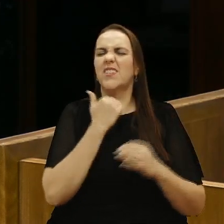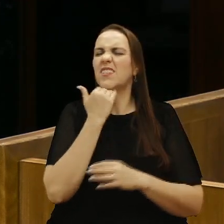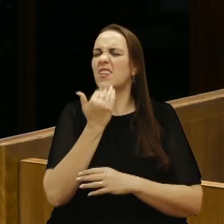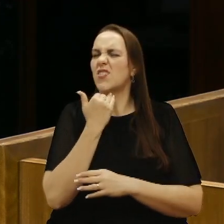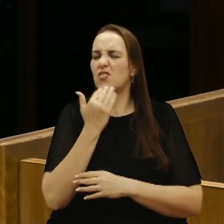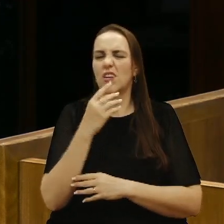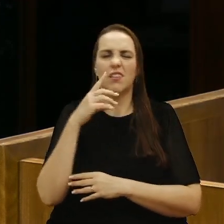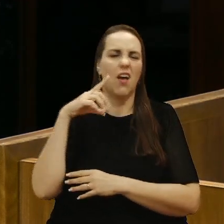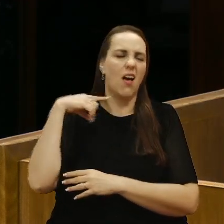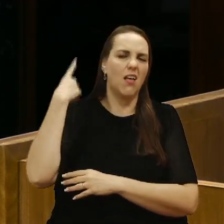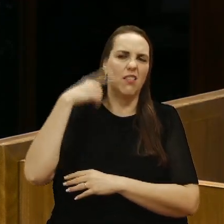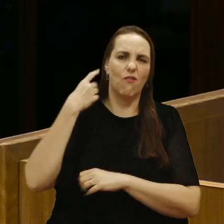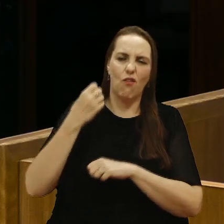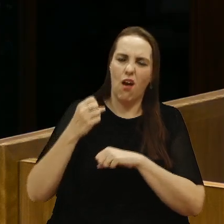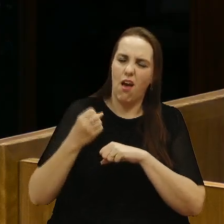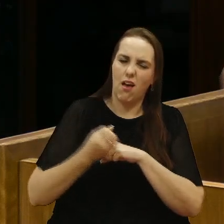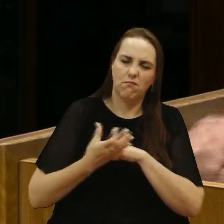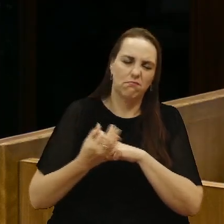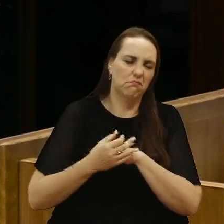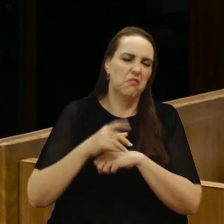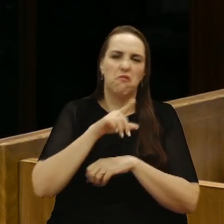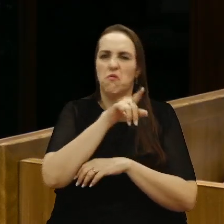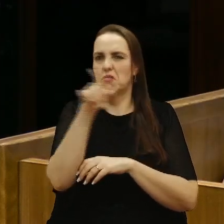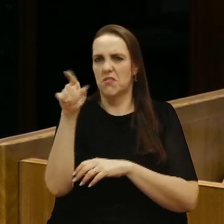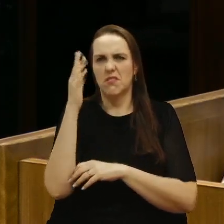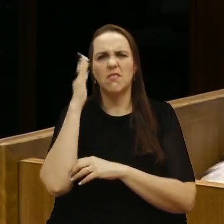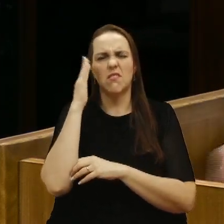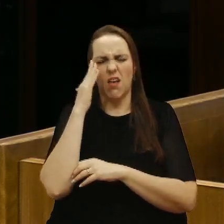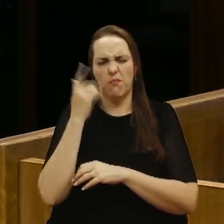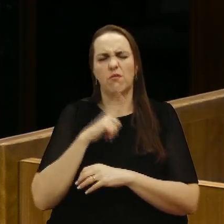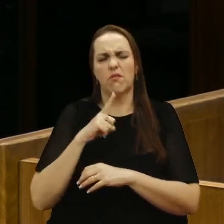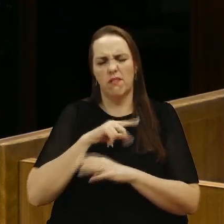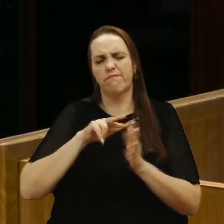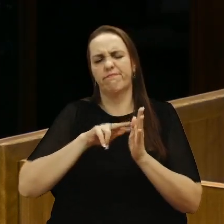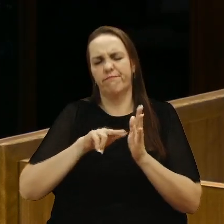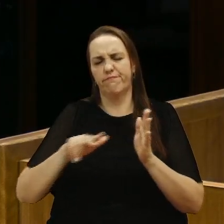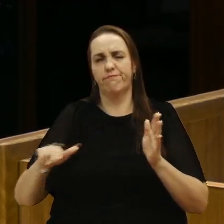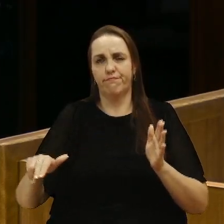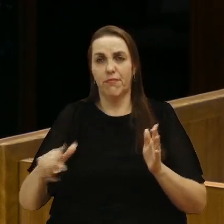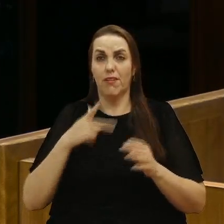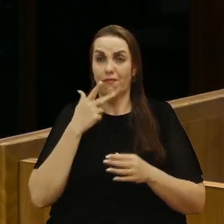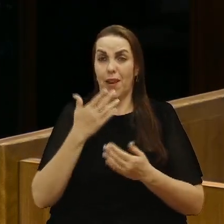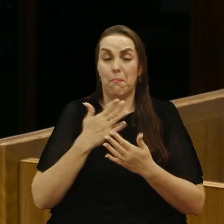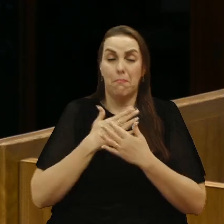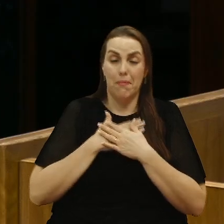ou outro, porque eu tenho vários e vocês sabem, dizer para mim,